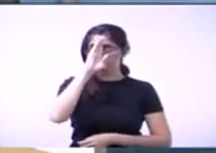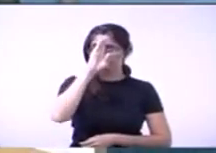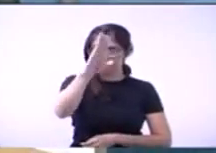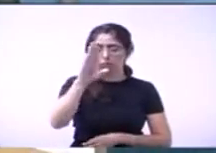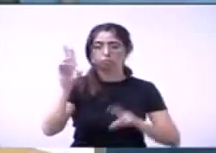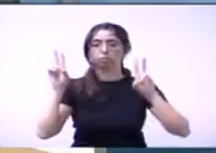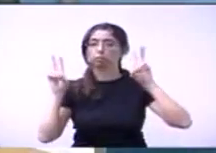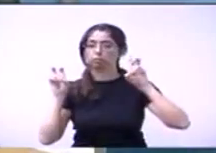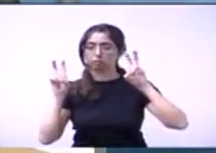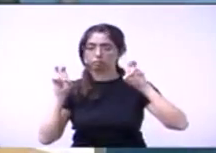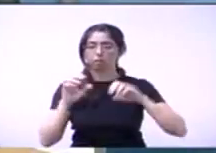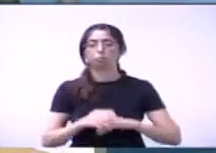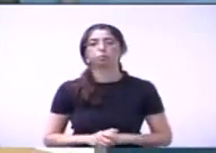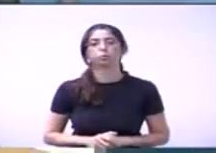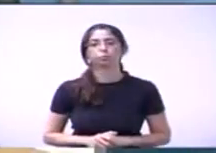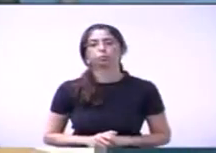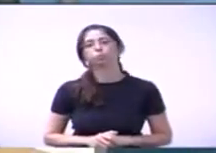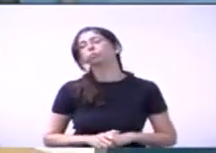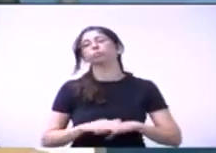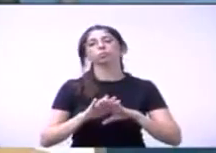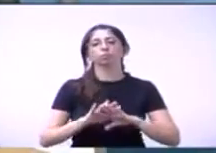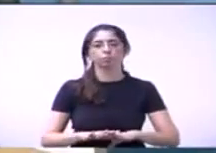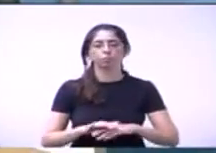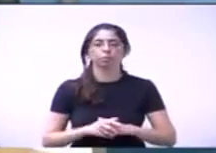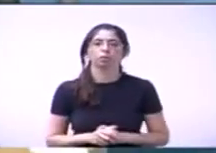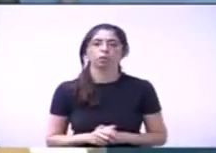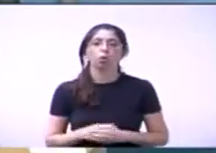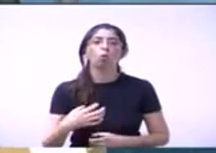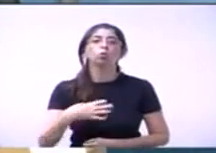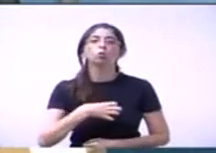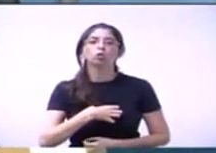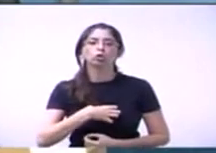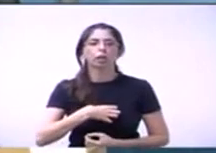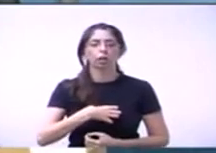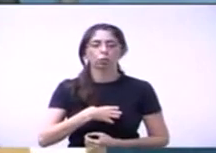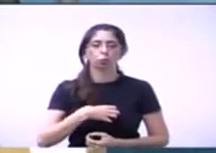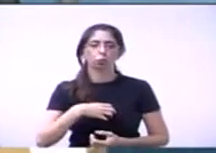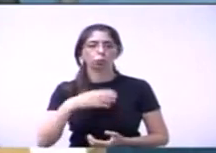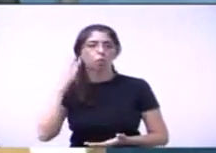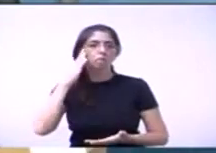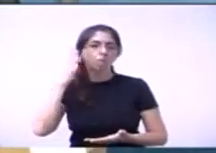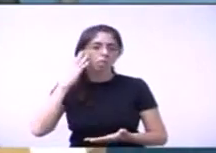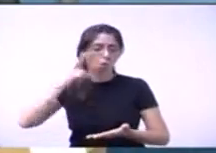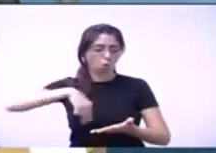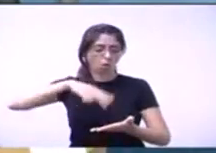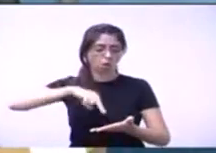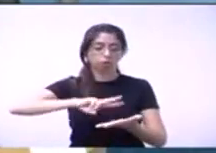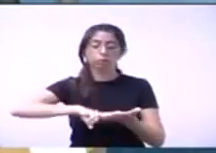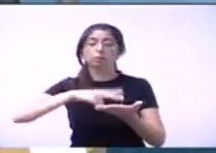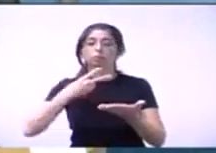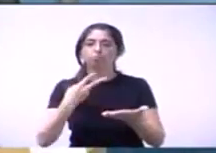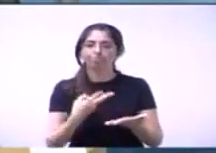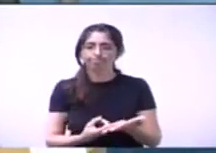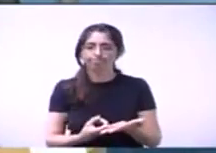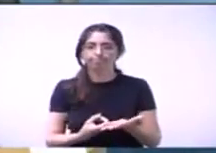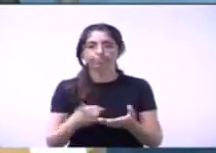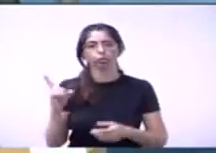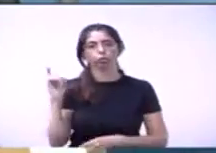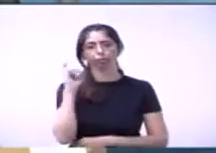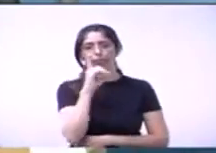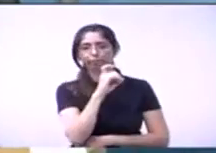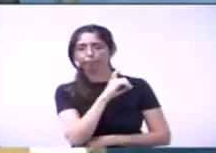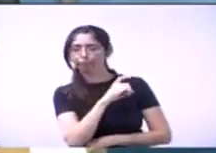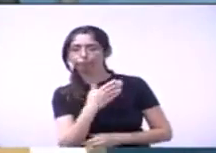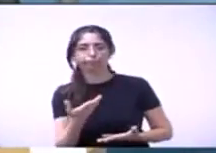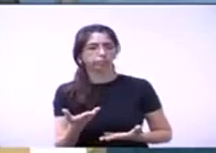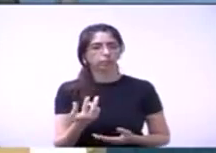a sua interpretação nos remete à impossibilidade de apresentação pelo Poder Legislativo, pois